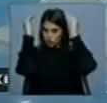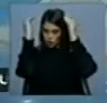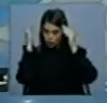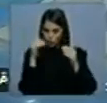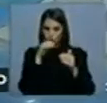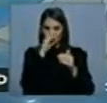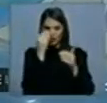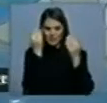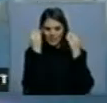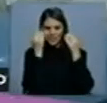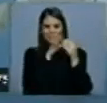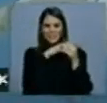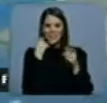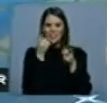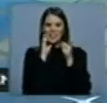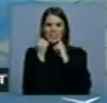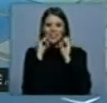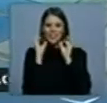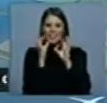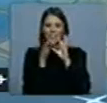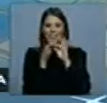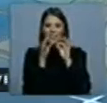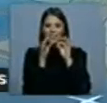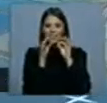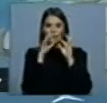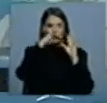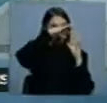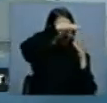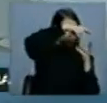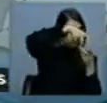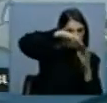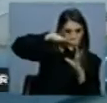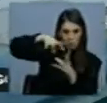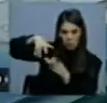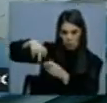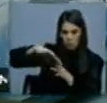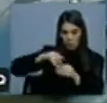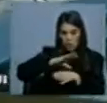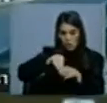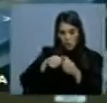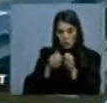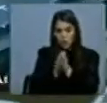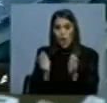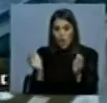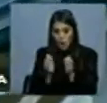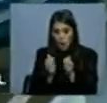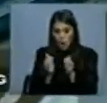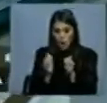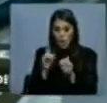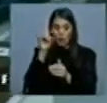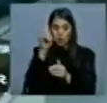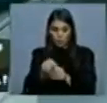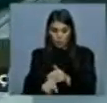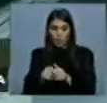fascinante e divertido, e é mesmo divertido, sobre o universo. Fala sobre todos os planetas do Sistema Solar, os anões também,